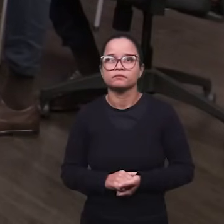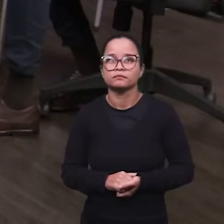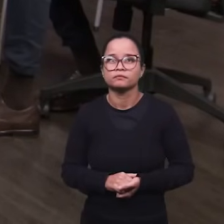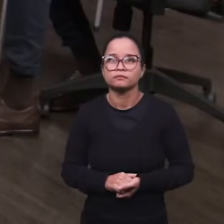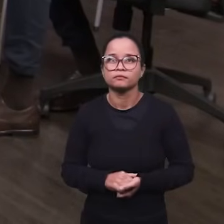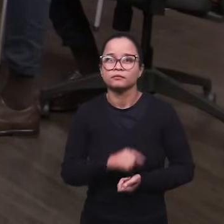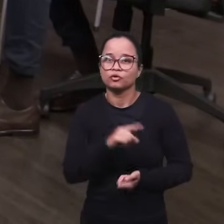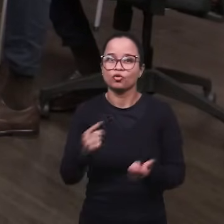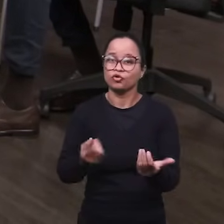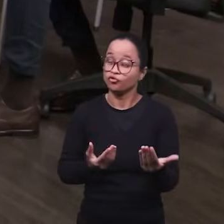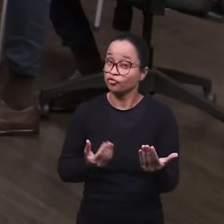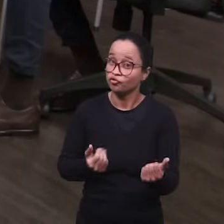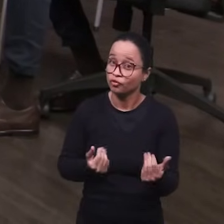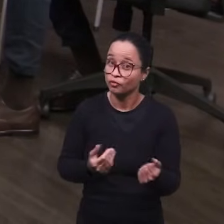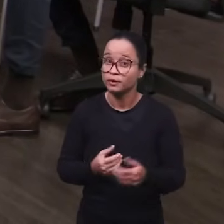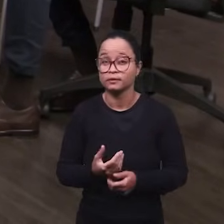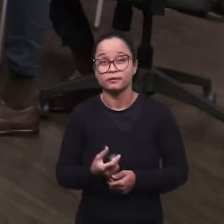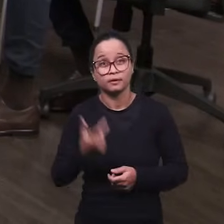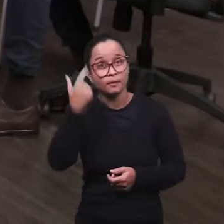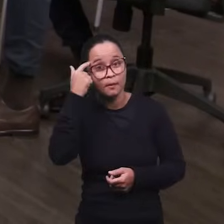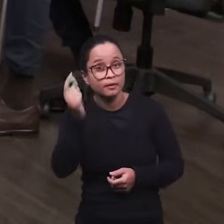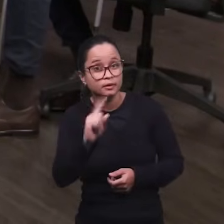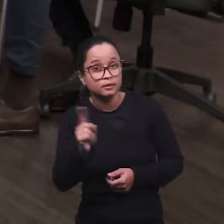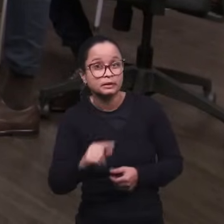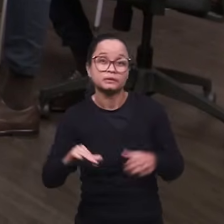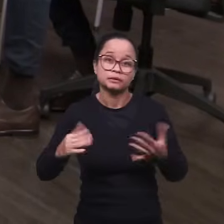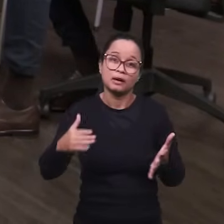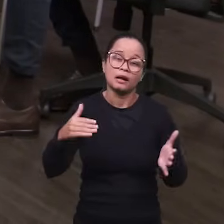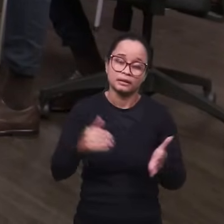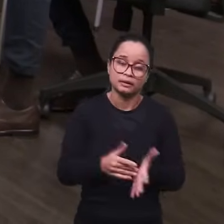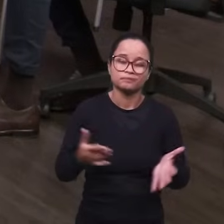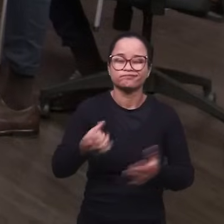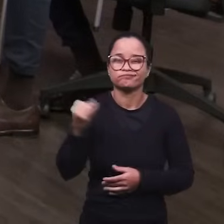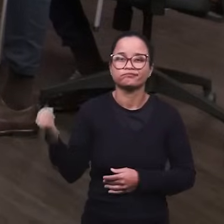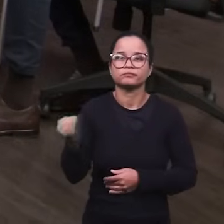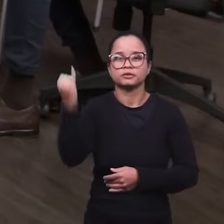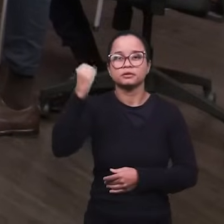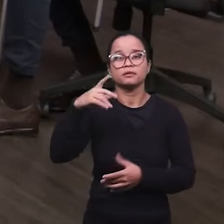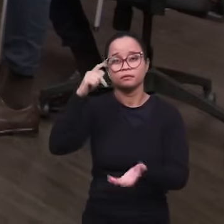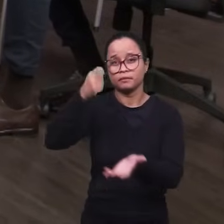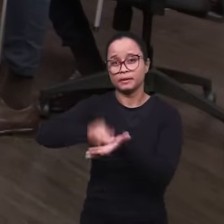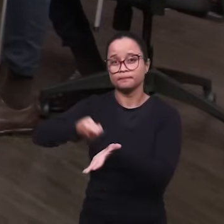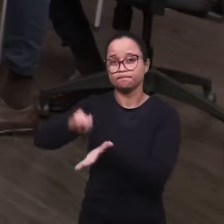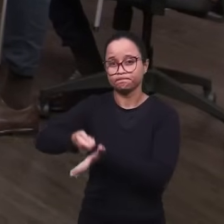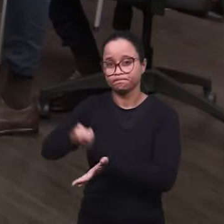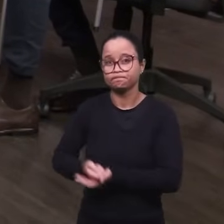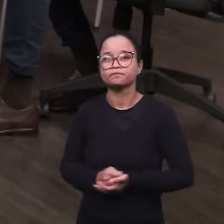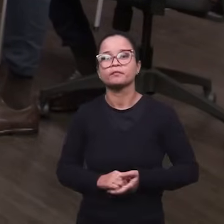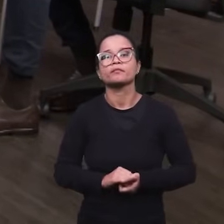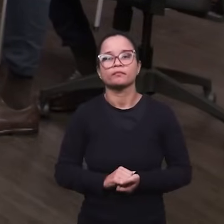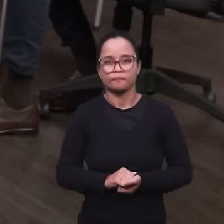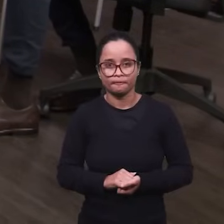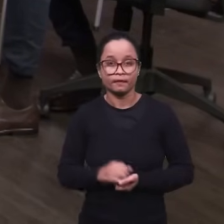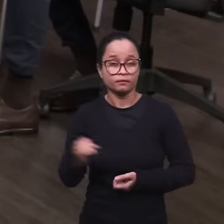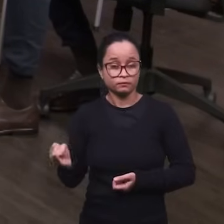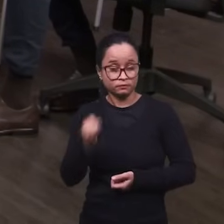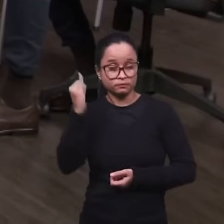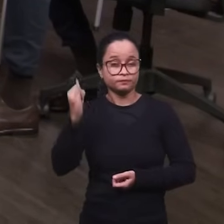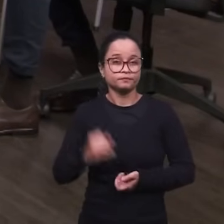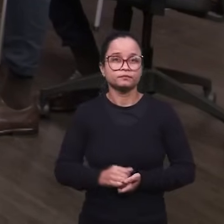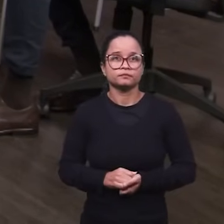digo que nenhum jovem quer, né? Nenhum jovem pensa nisso. Só que, assim, até isso é importante, se está recolhendo para a